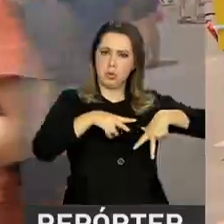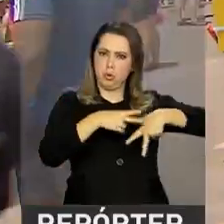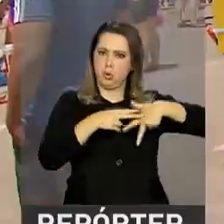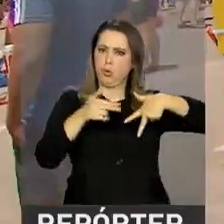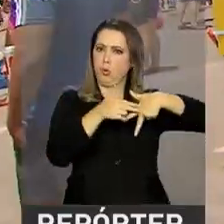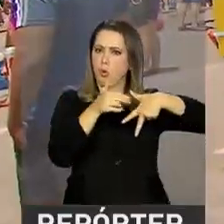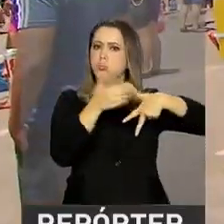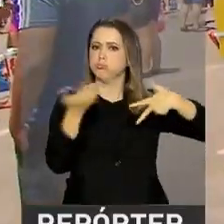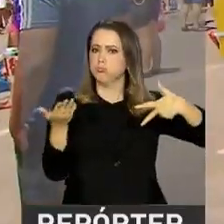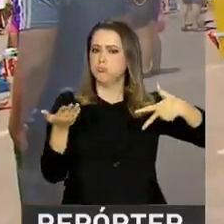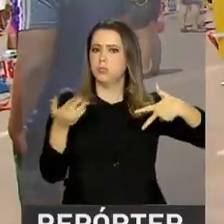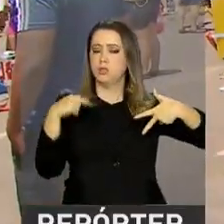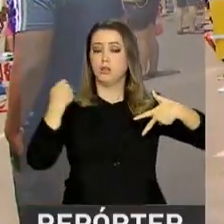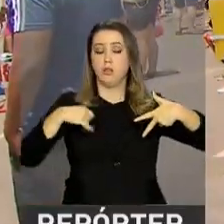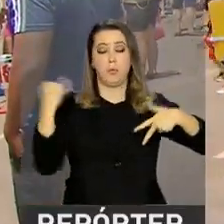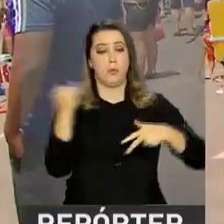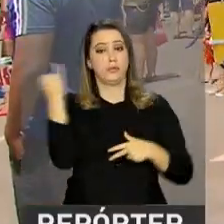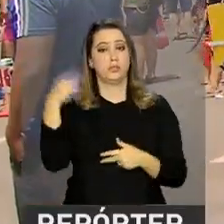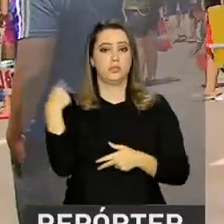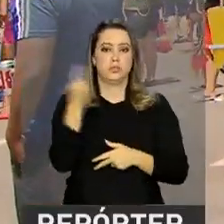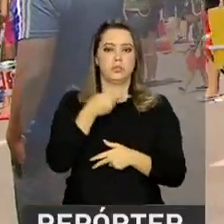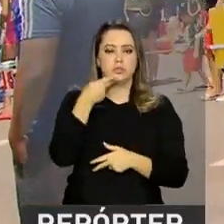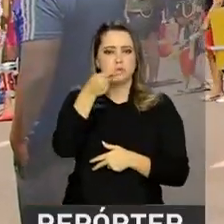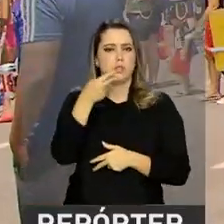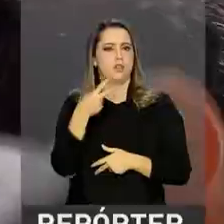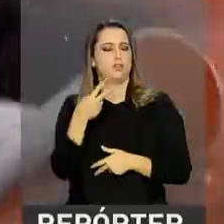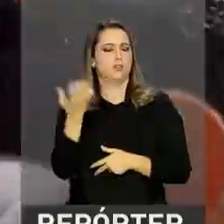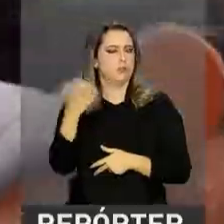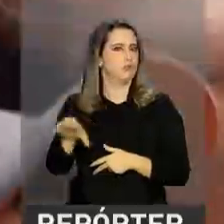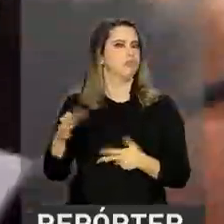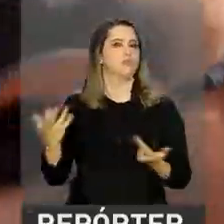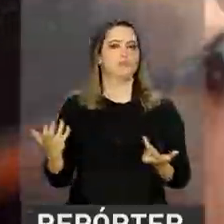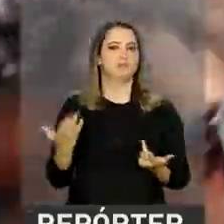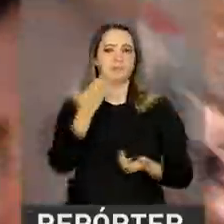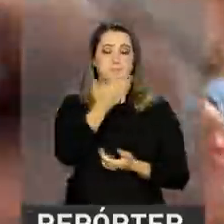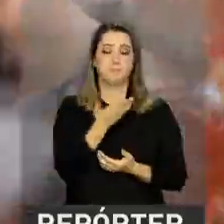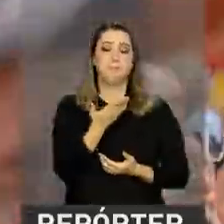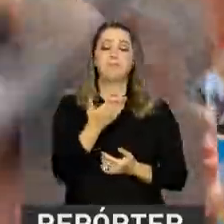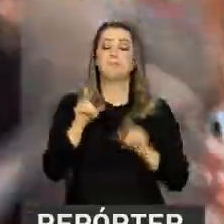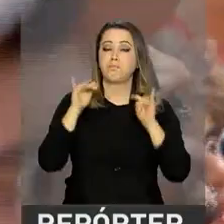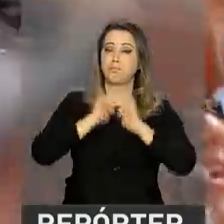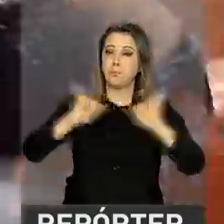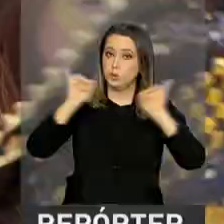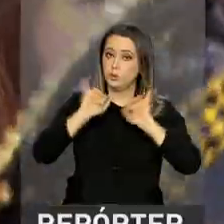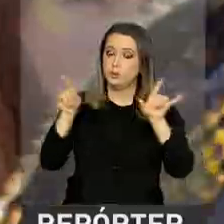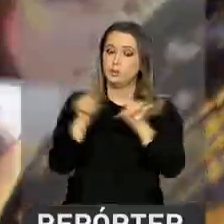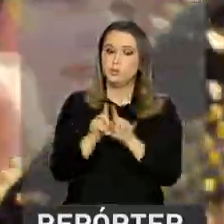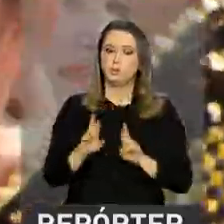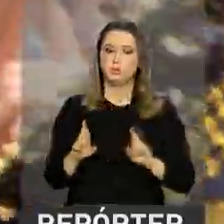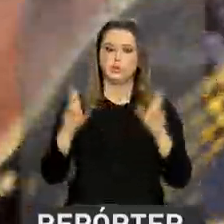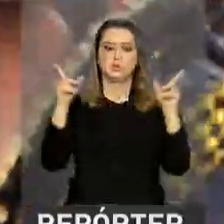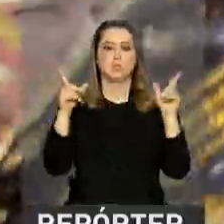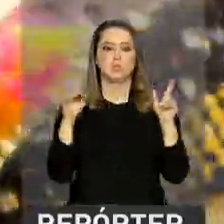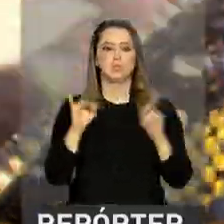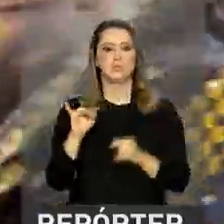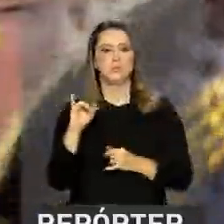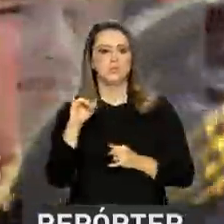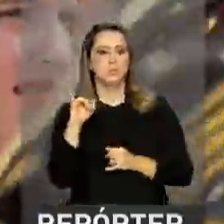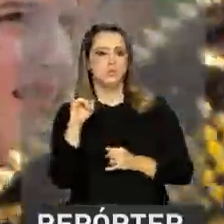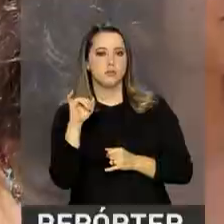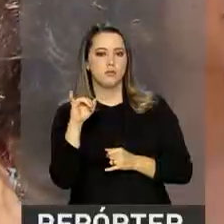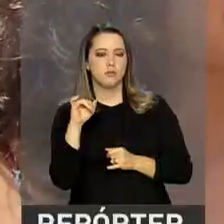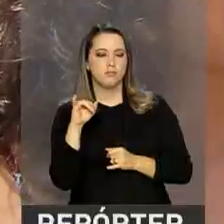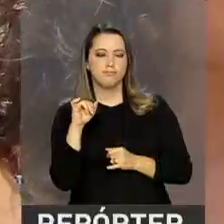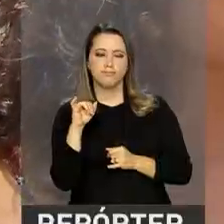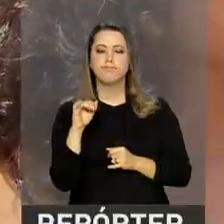sim a gente frisar bastante a questão do assédio no carnaval. O mote da campanha também é diferenciar o assédio da